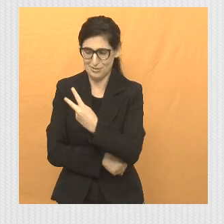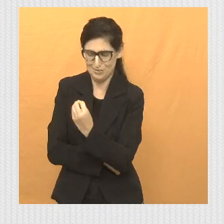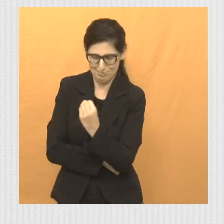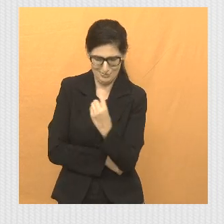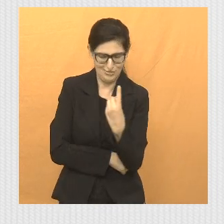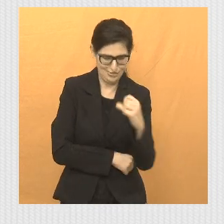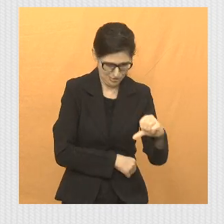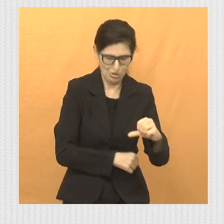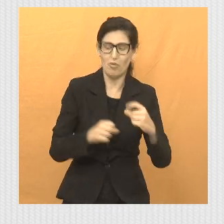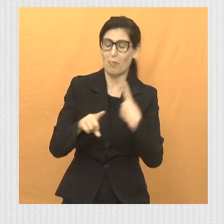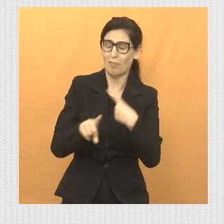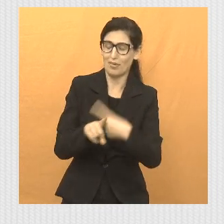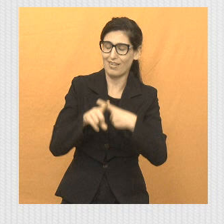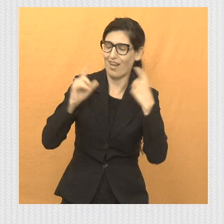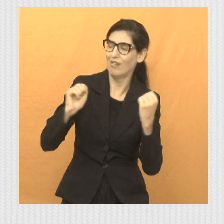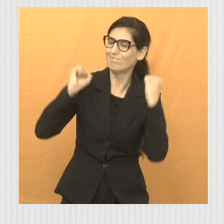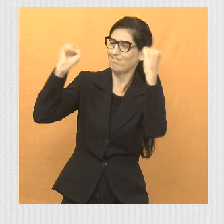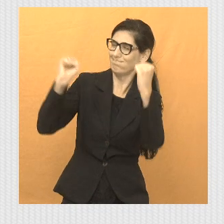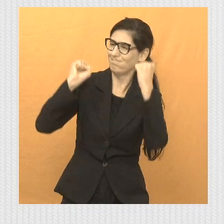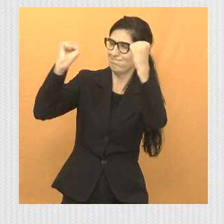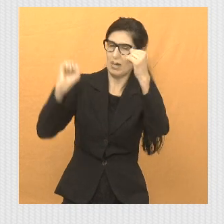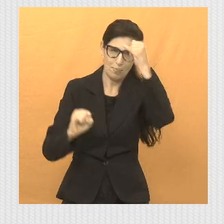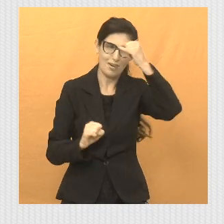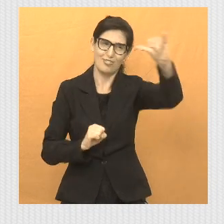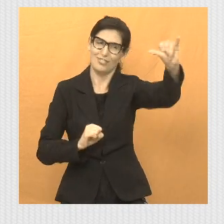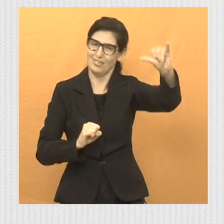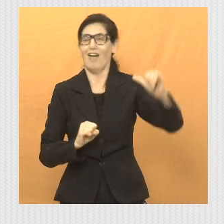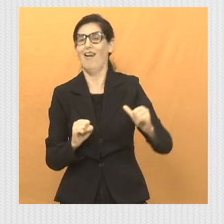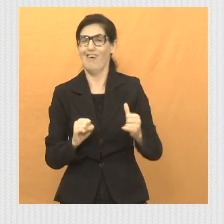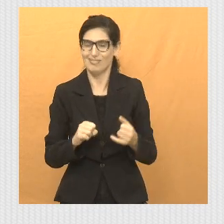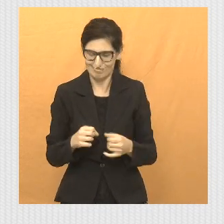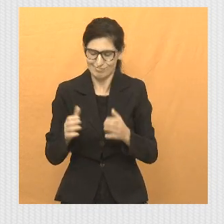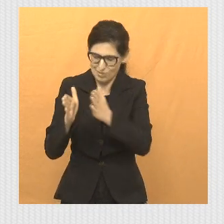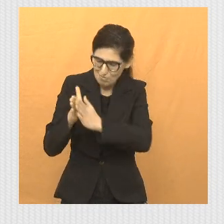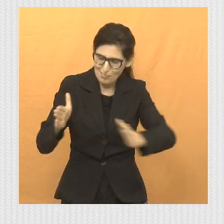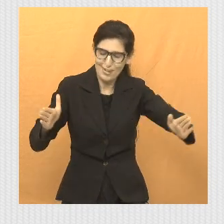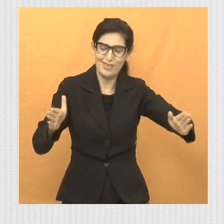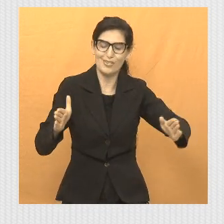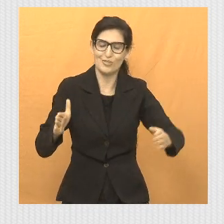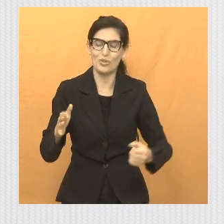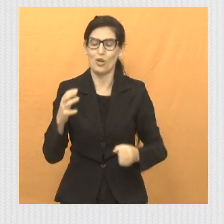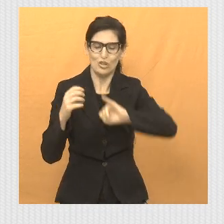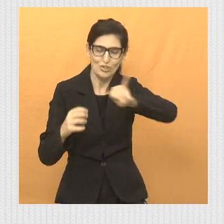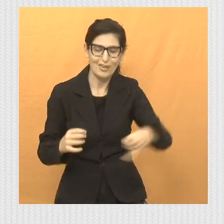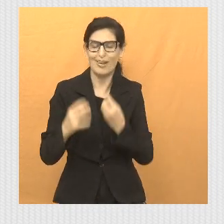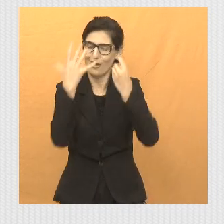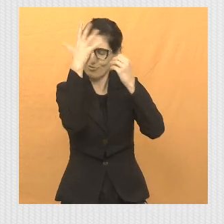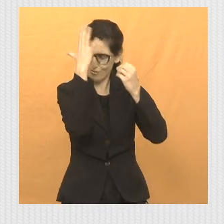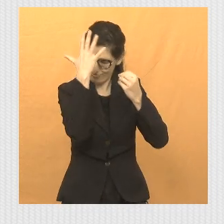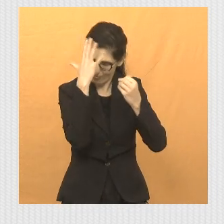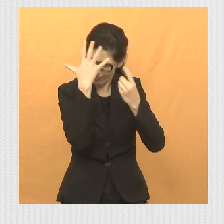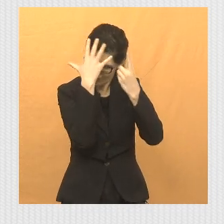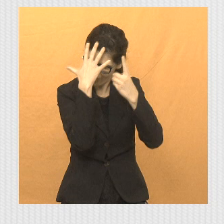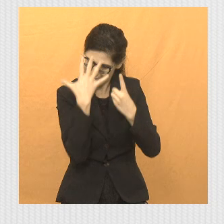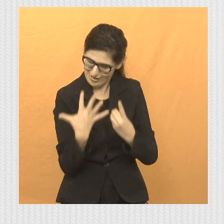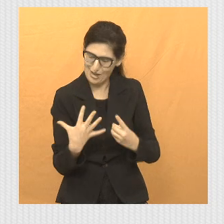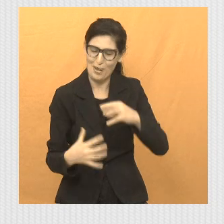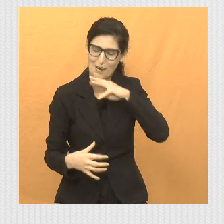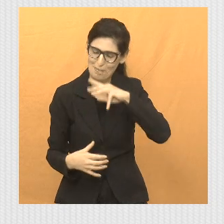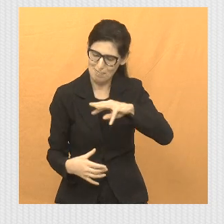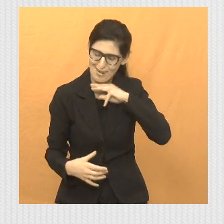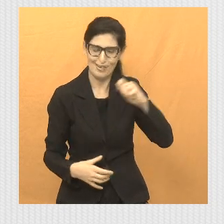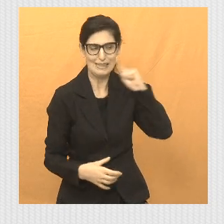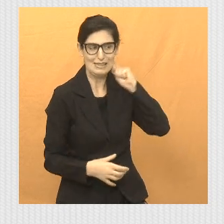da campanha que aconteceu no primeiro quadrimestre. Próximo. Agora, falando um